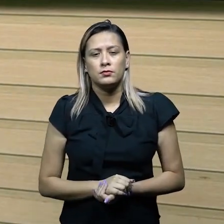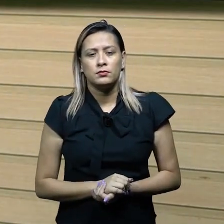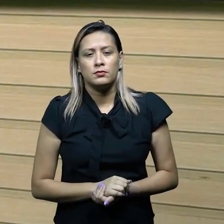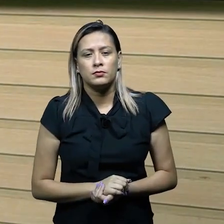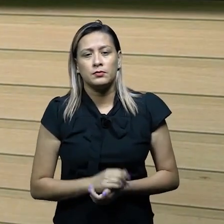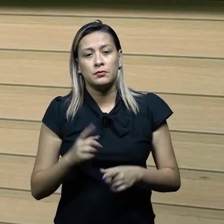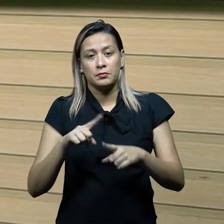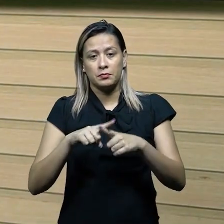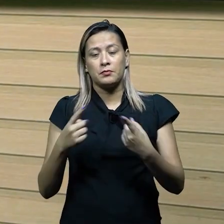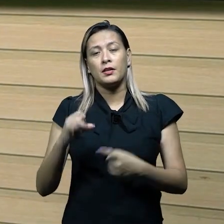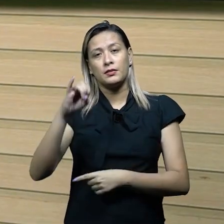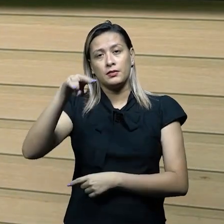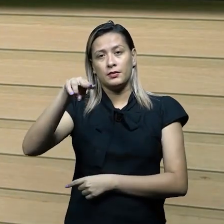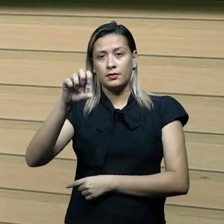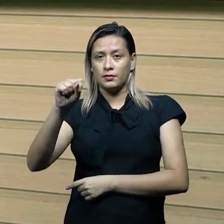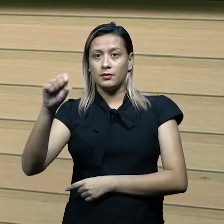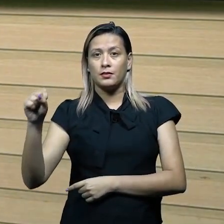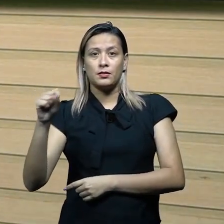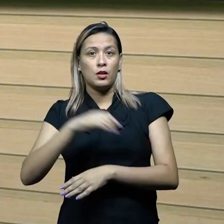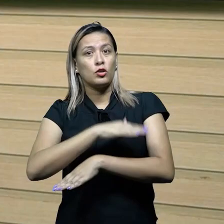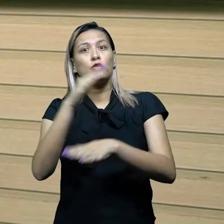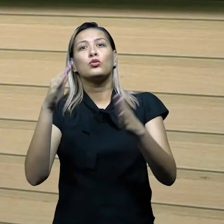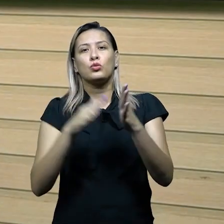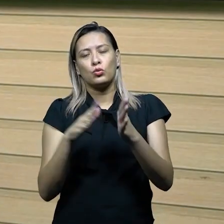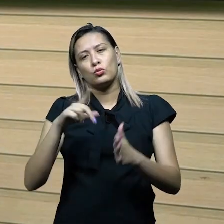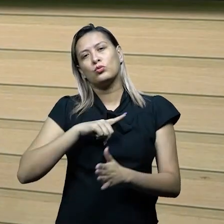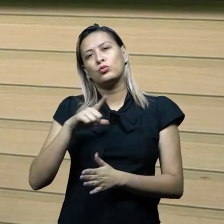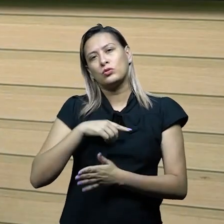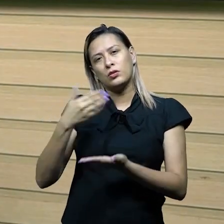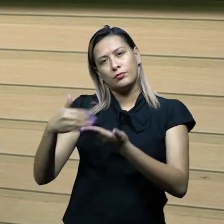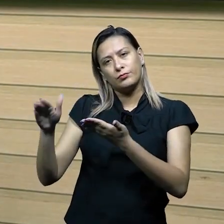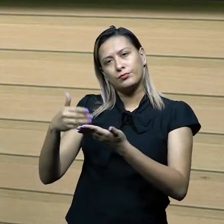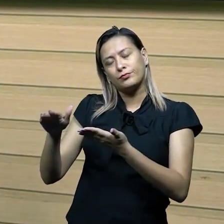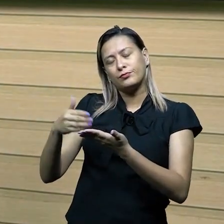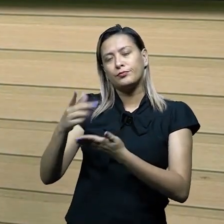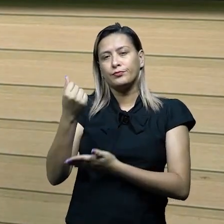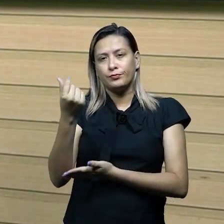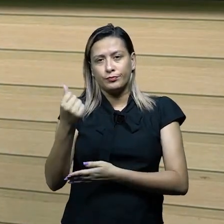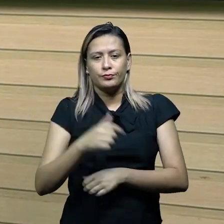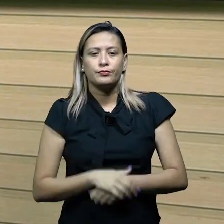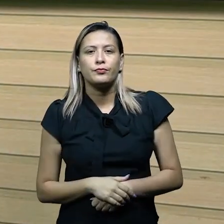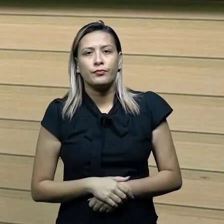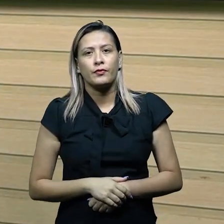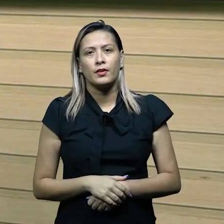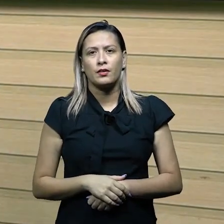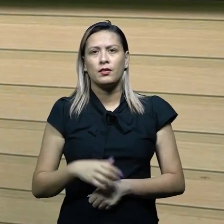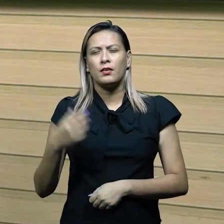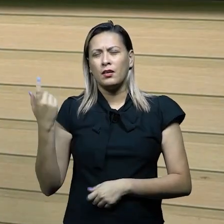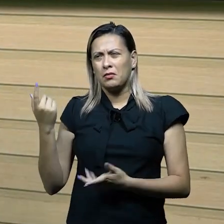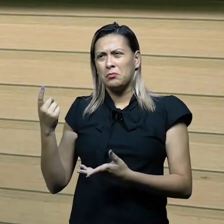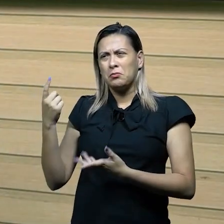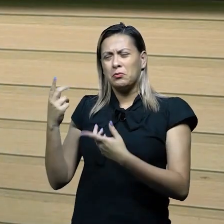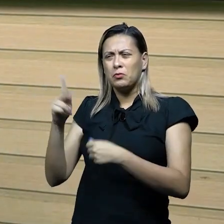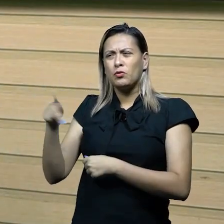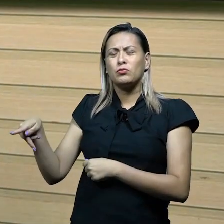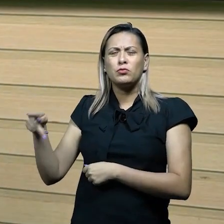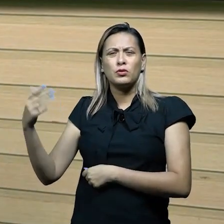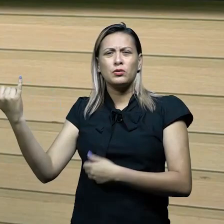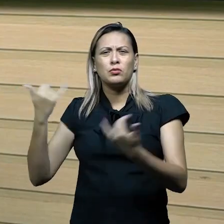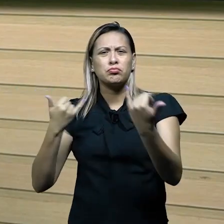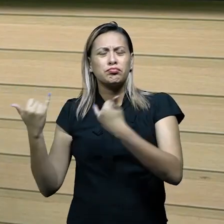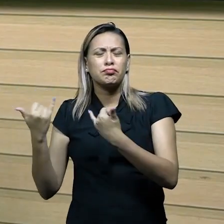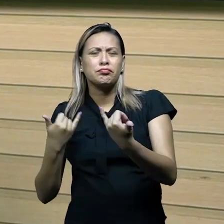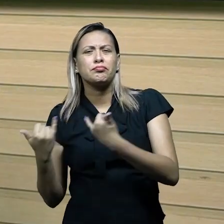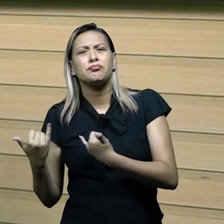mundo tem um desconto do INSS. Então ficou claro? Professor, eu vi uma vez falando aqui que quanto mais se ganha,